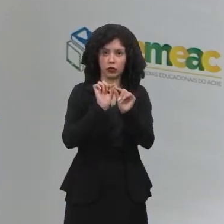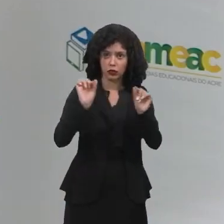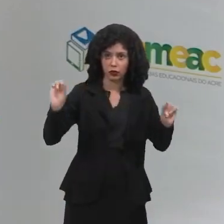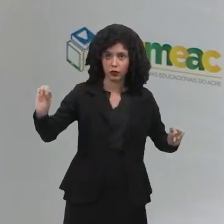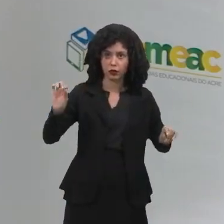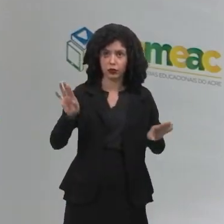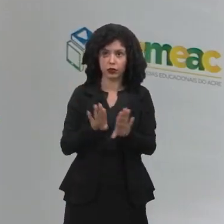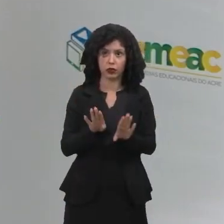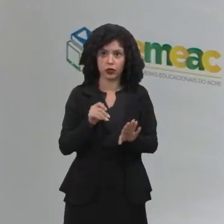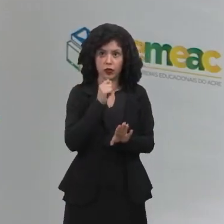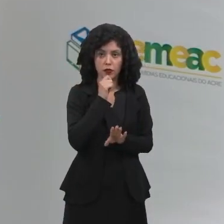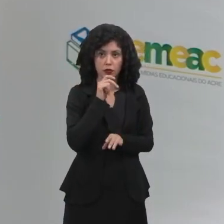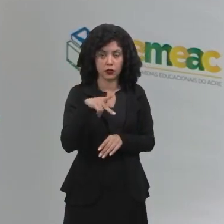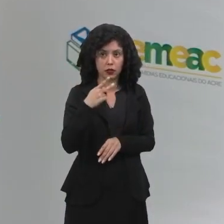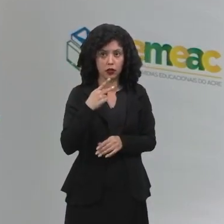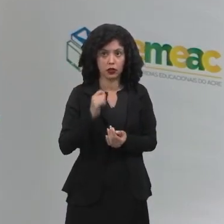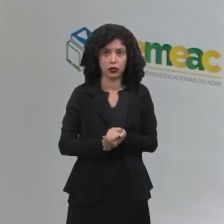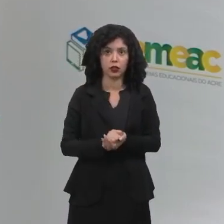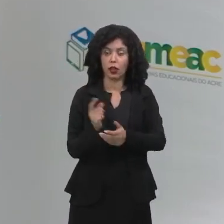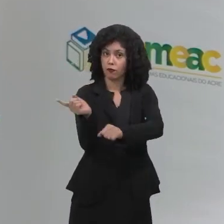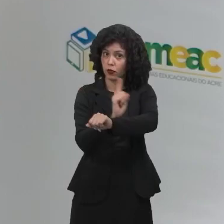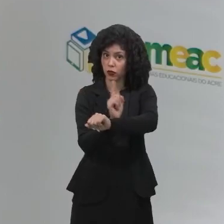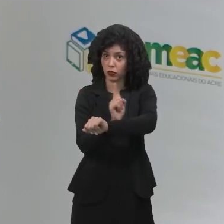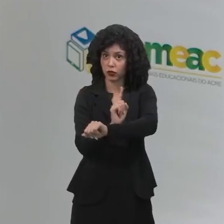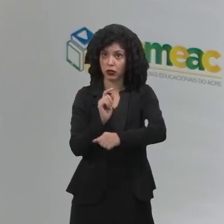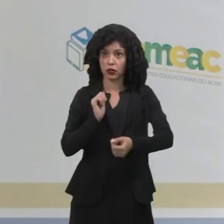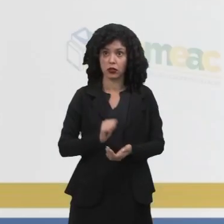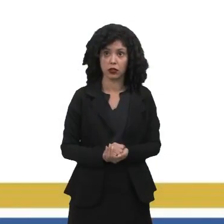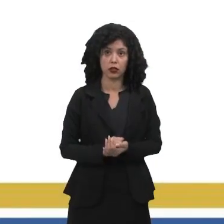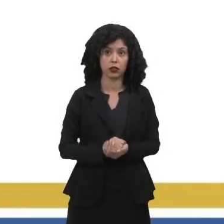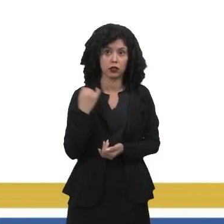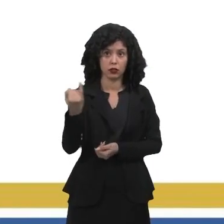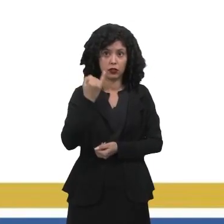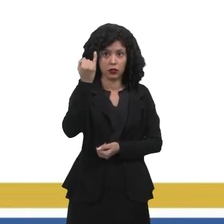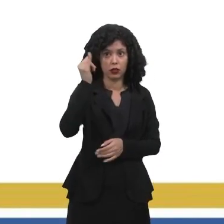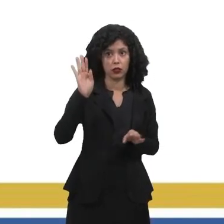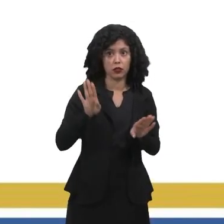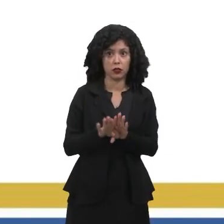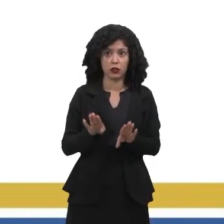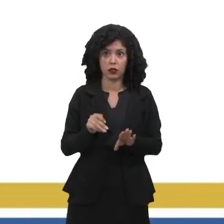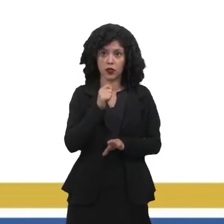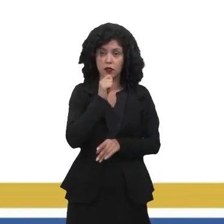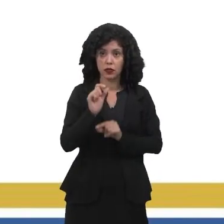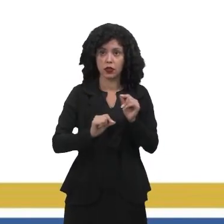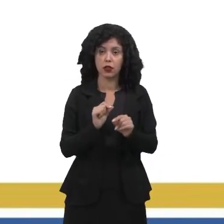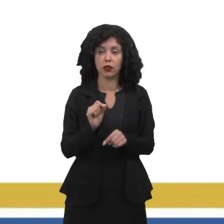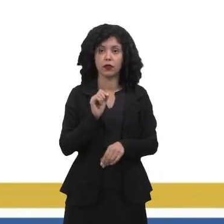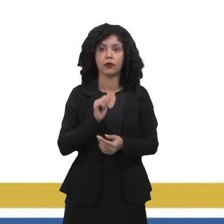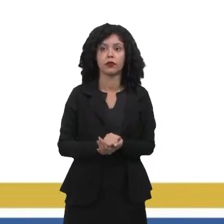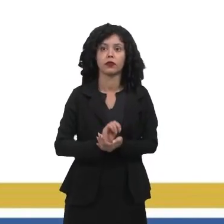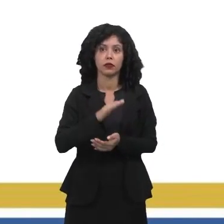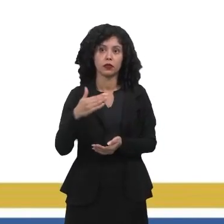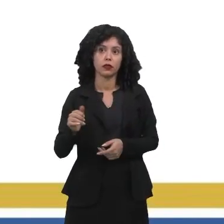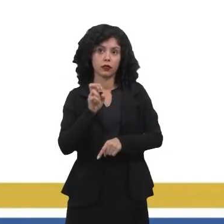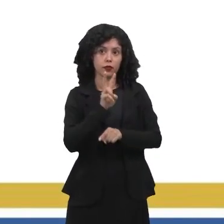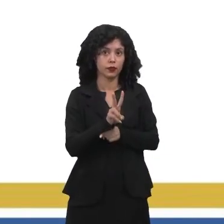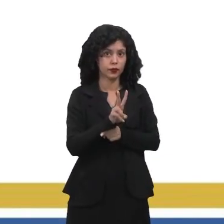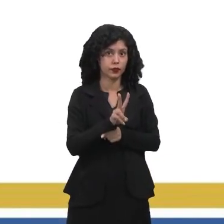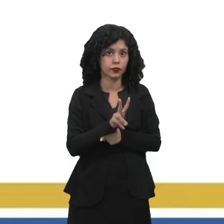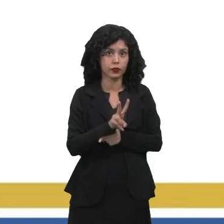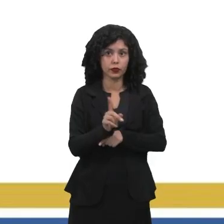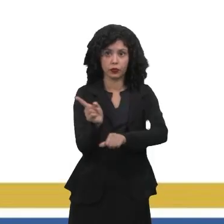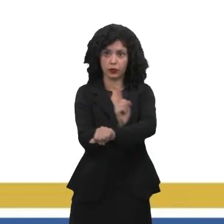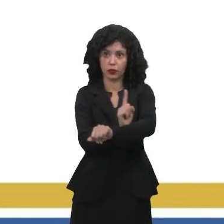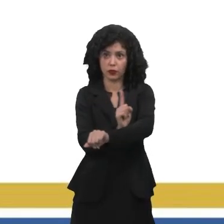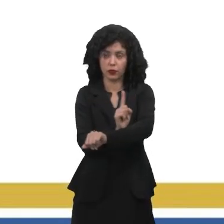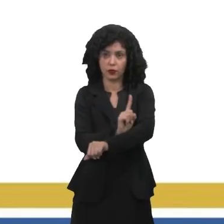de onda é a respeito da sua velocidade, que é a nossa fórmula fundamental das ondas. Então, quando eu tenho velocidade, velocidade